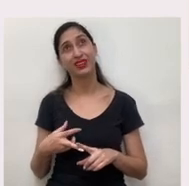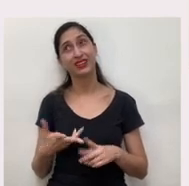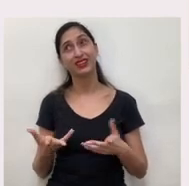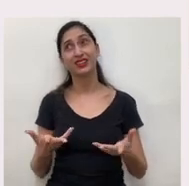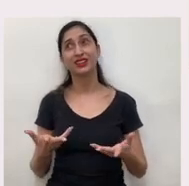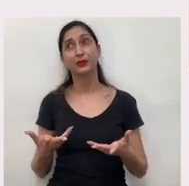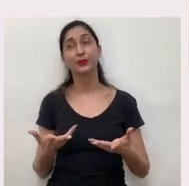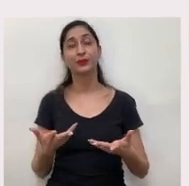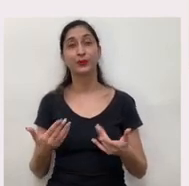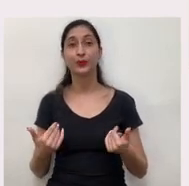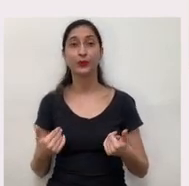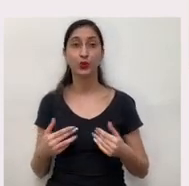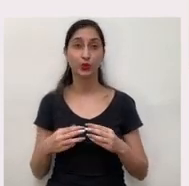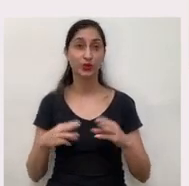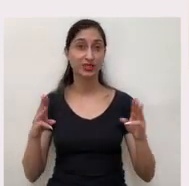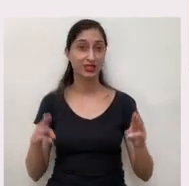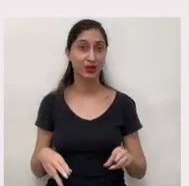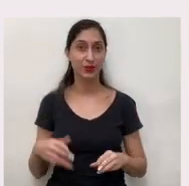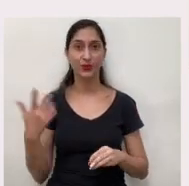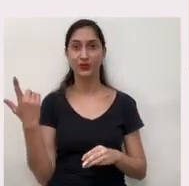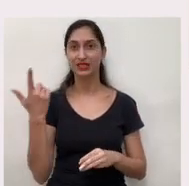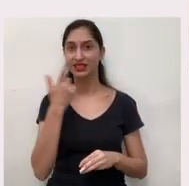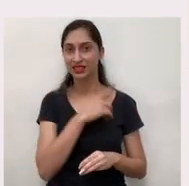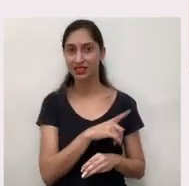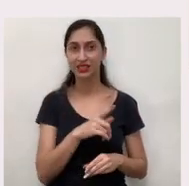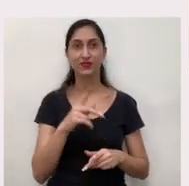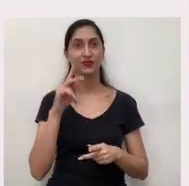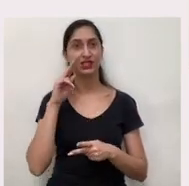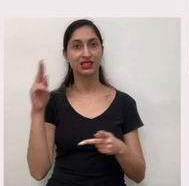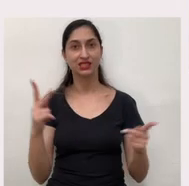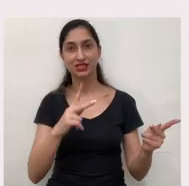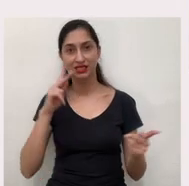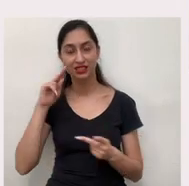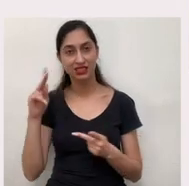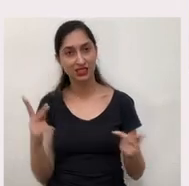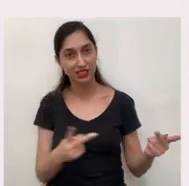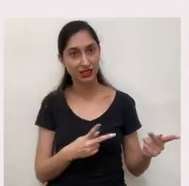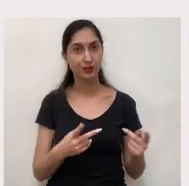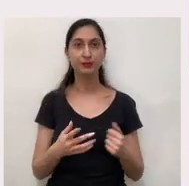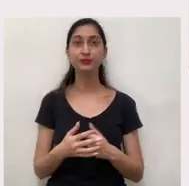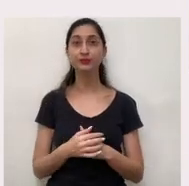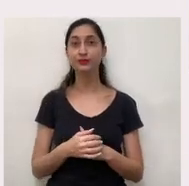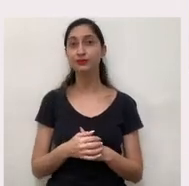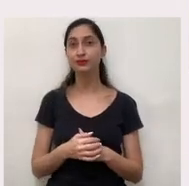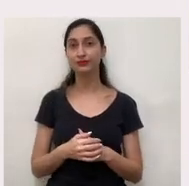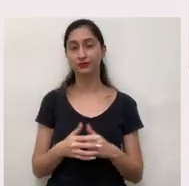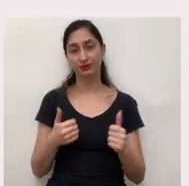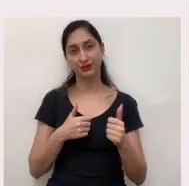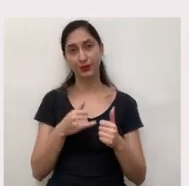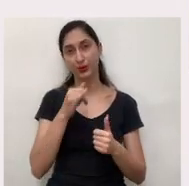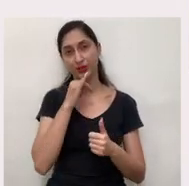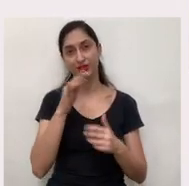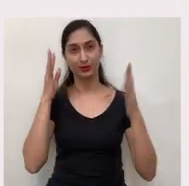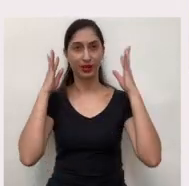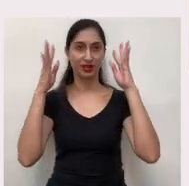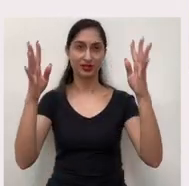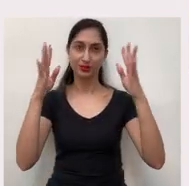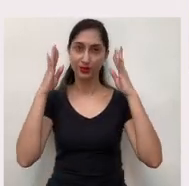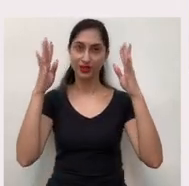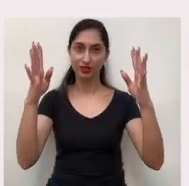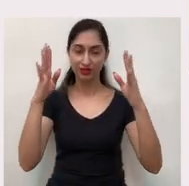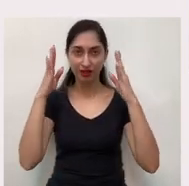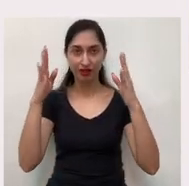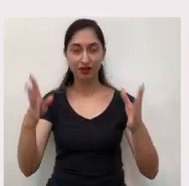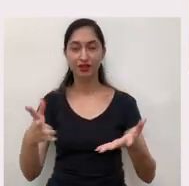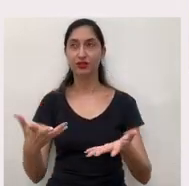bom, de ter, né, esse circuito de visitação de museus, né, como foi a iniciativa lá da Praça da